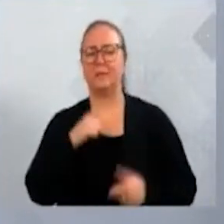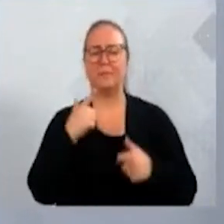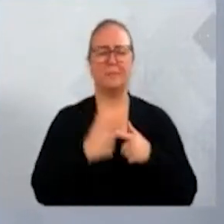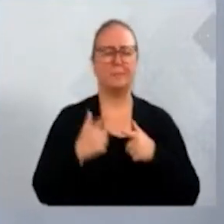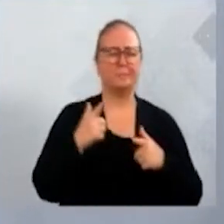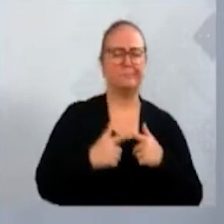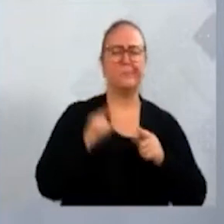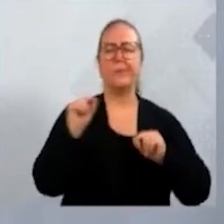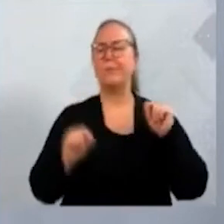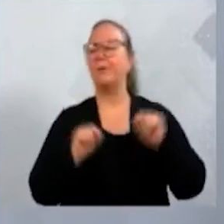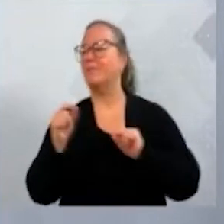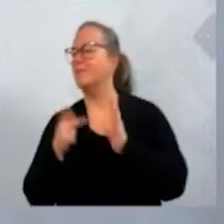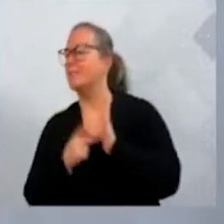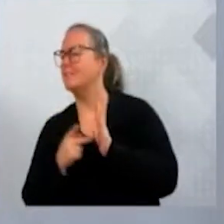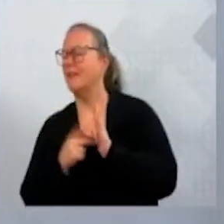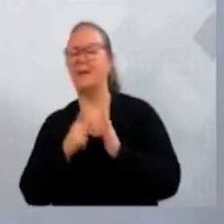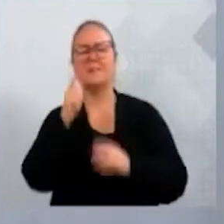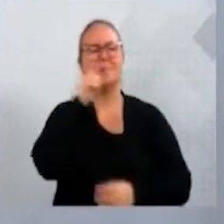verdade o que é